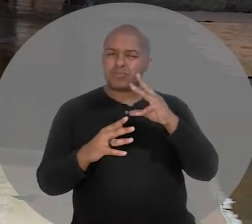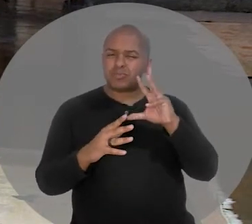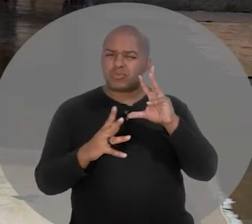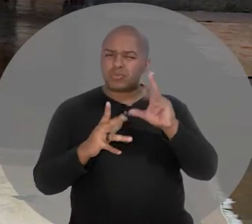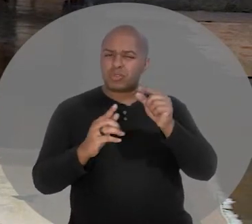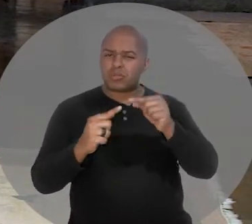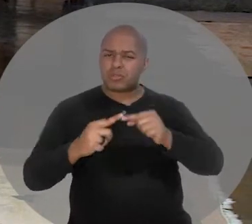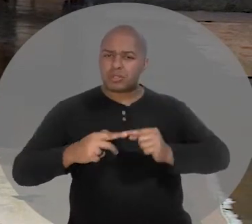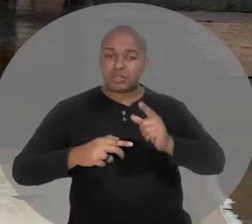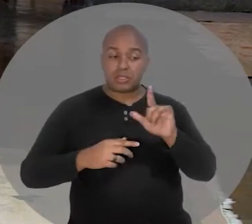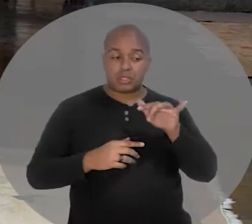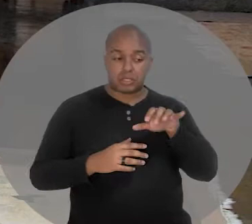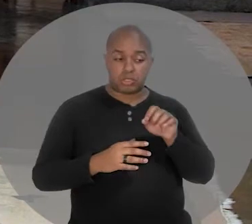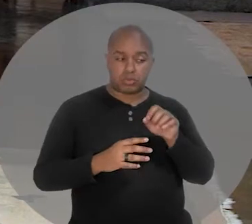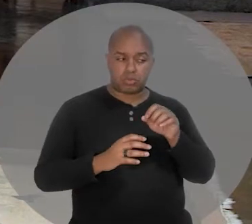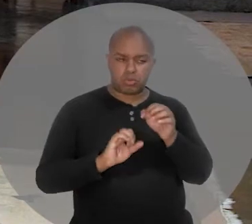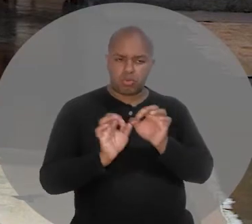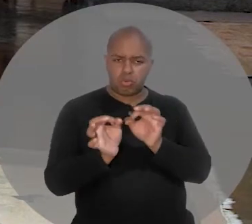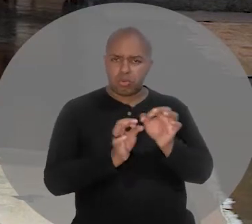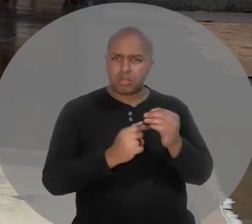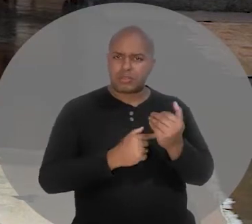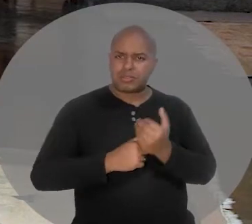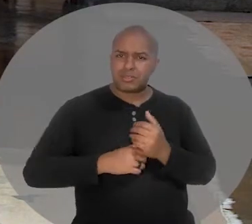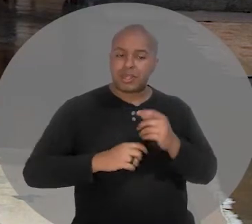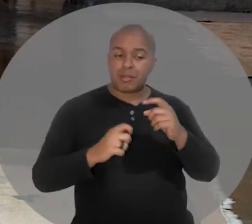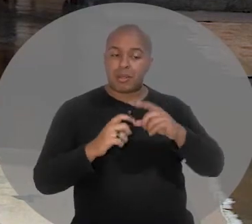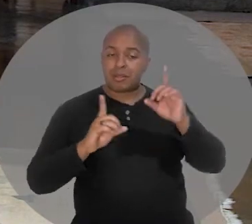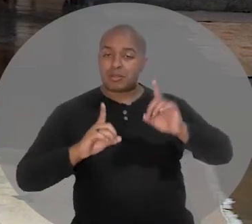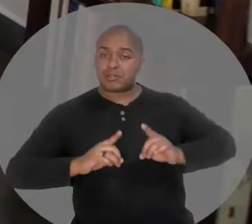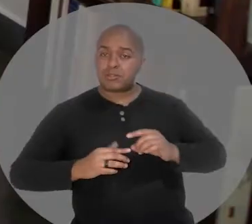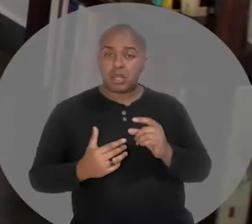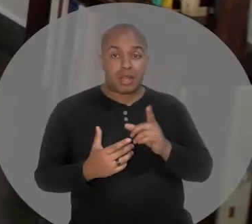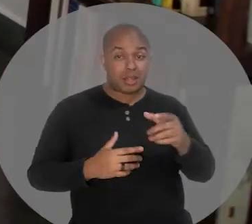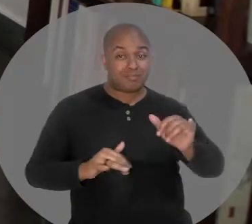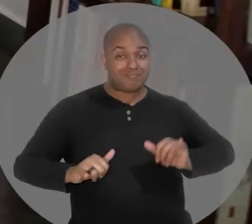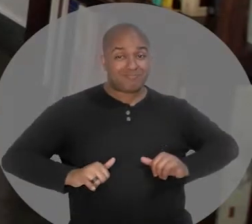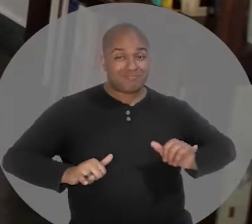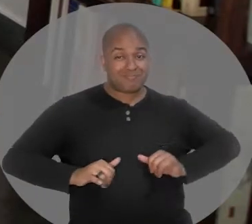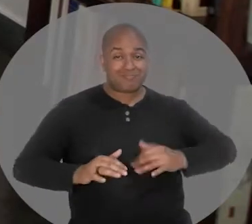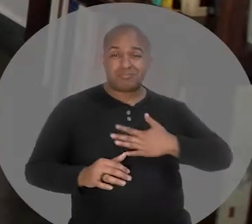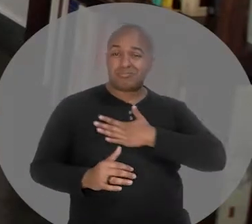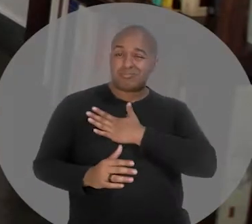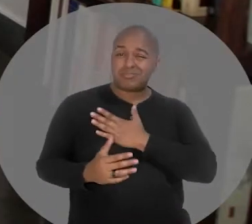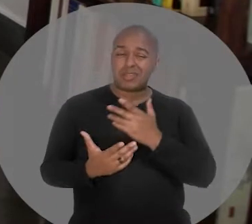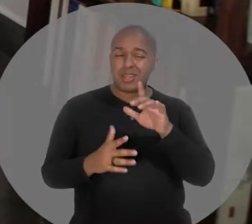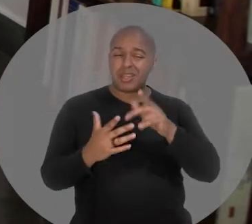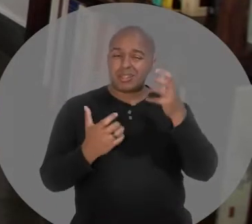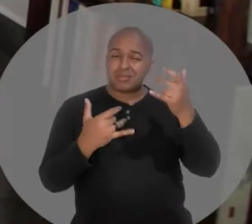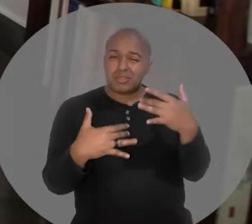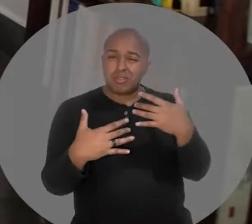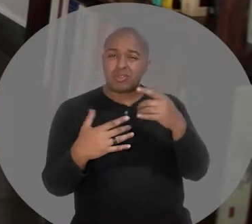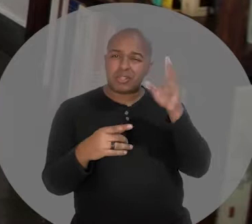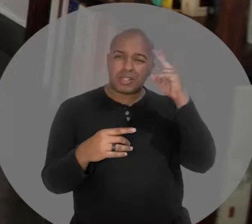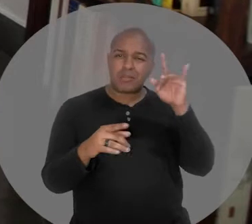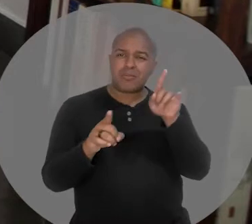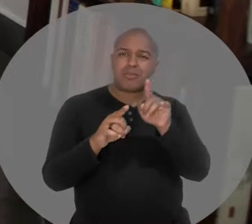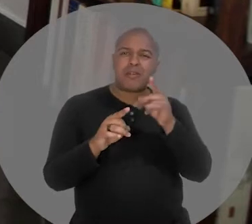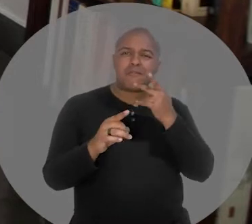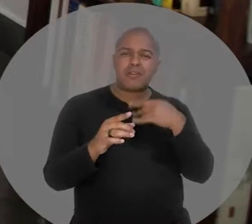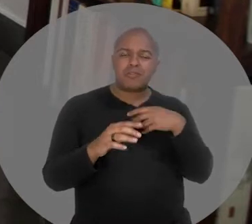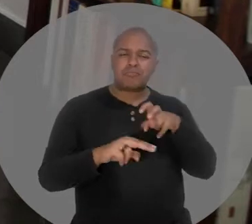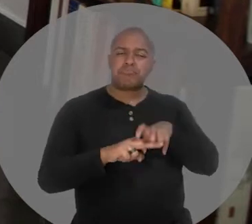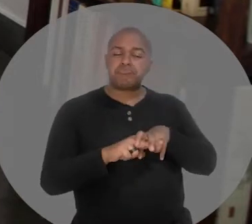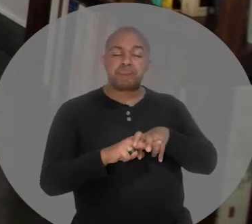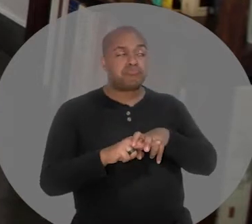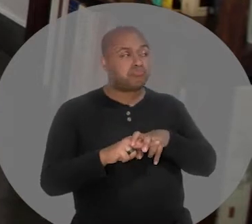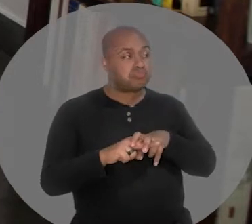relação da Lígia com os equipamentos relacionados à deficiência. Ela sofreu muito preconceito, né? Eu lembro dela contar que ela